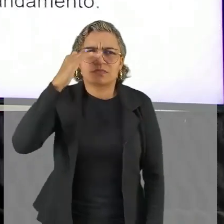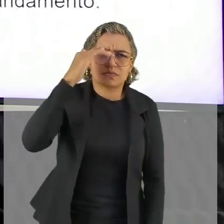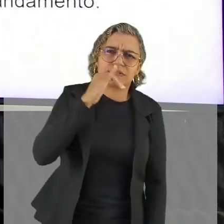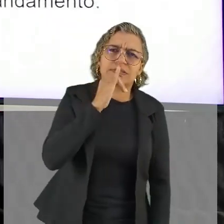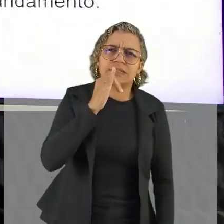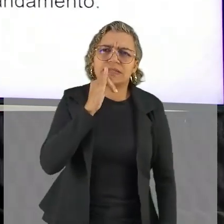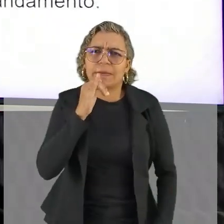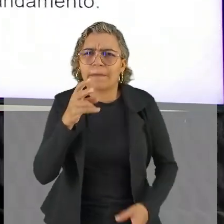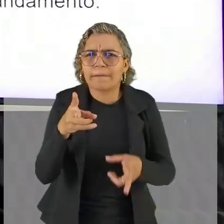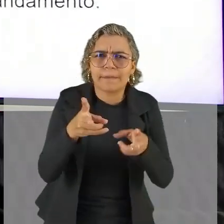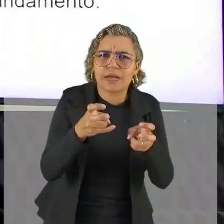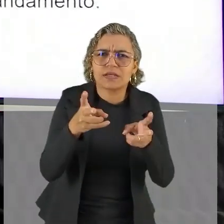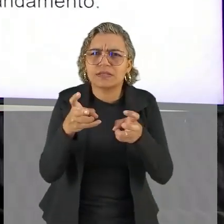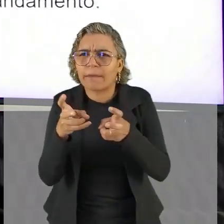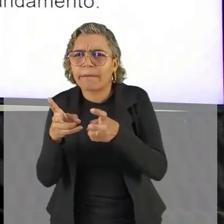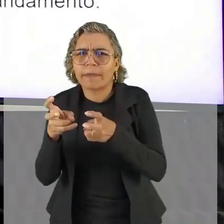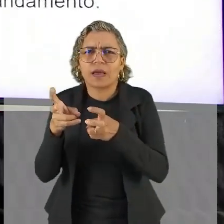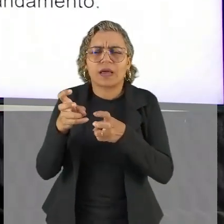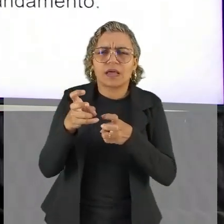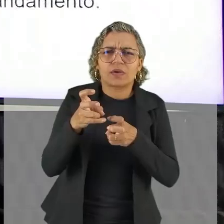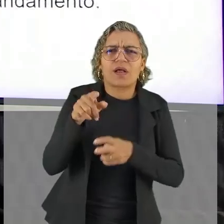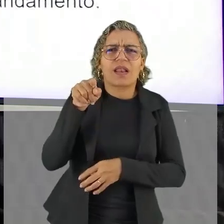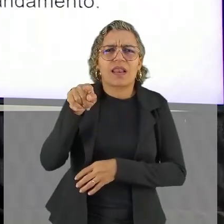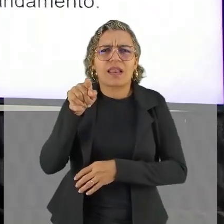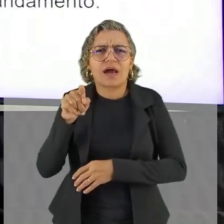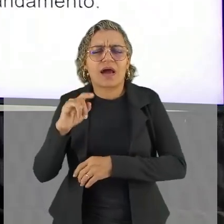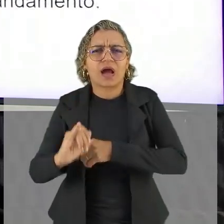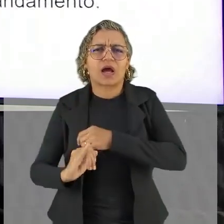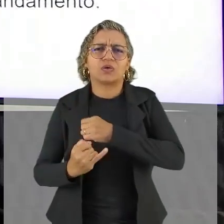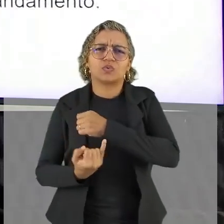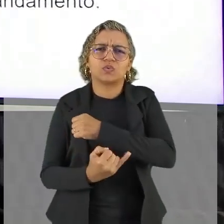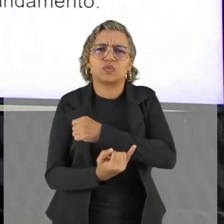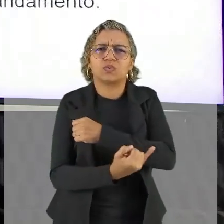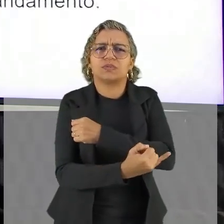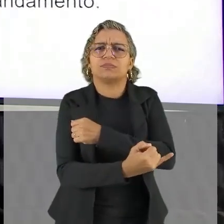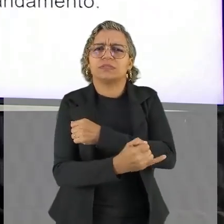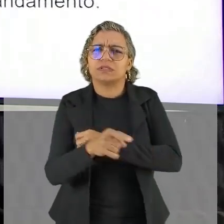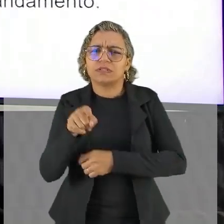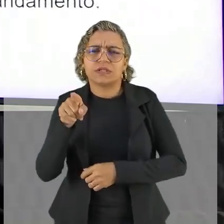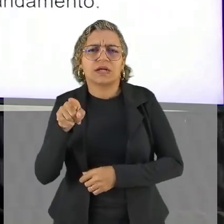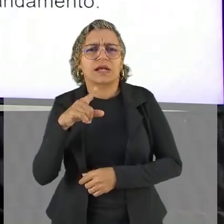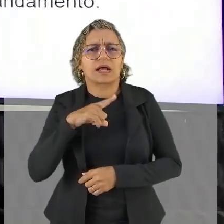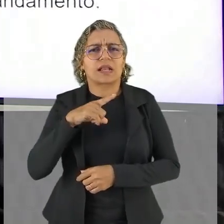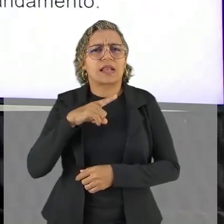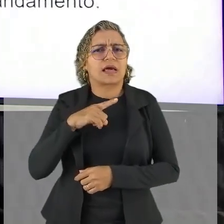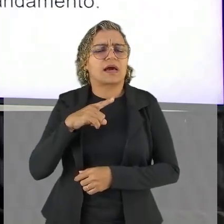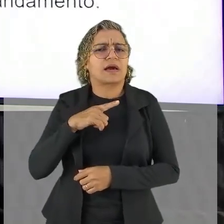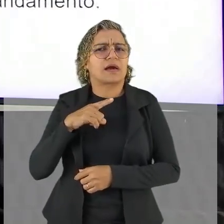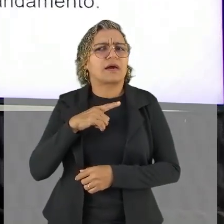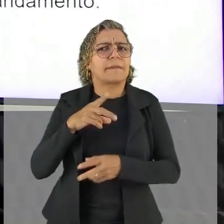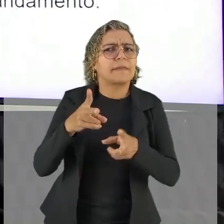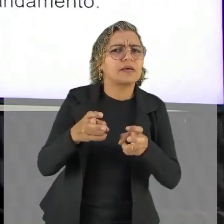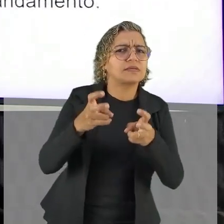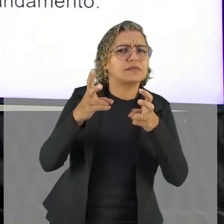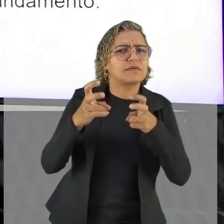ouviram? Ouviram lá do Ipiranga as margens plácidas. O quê?